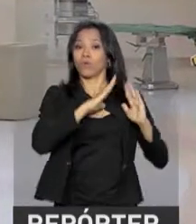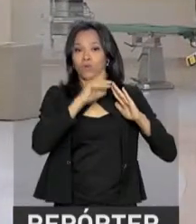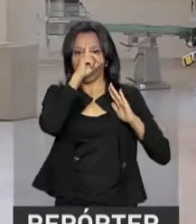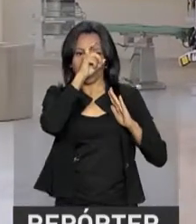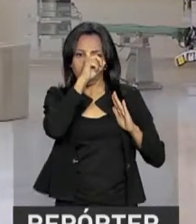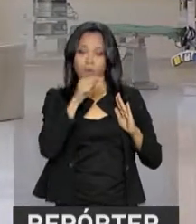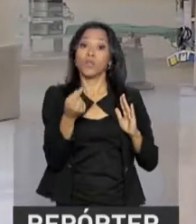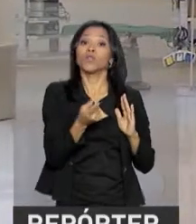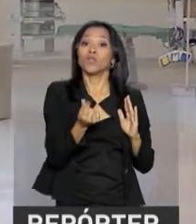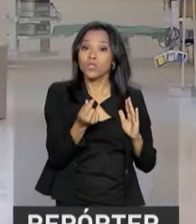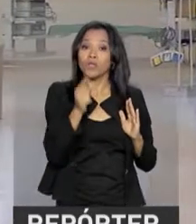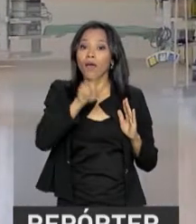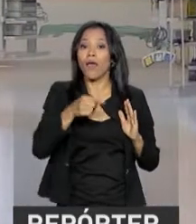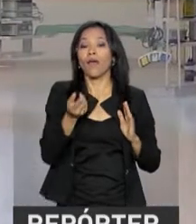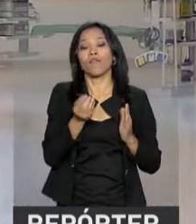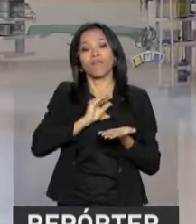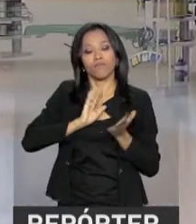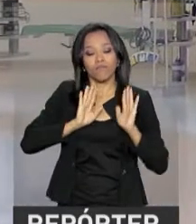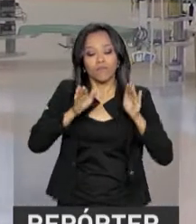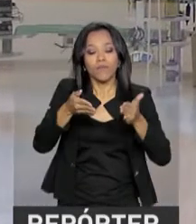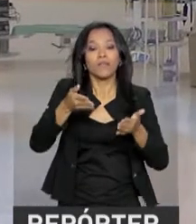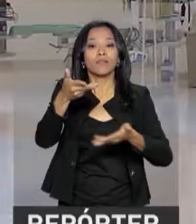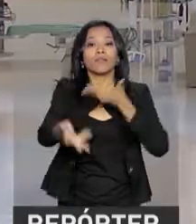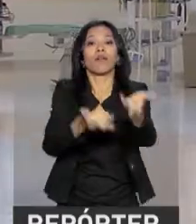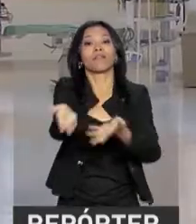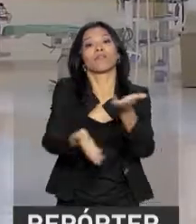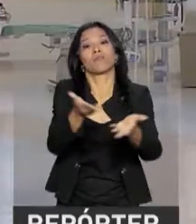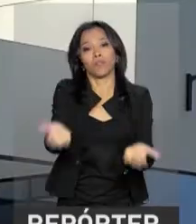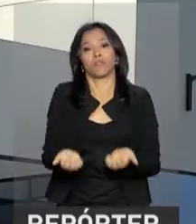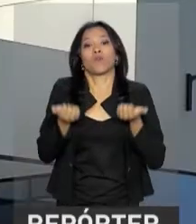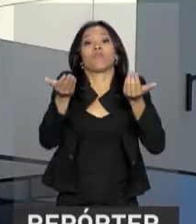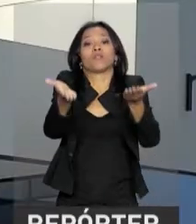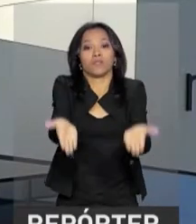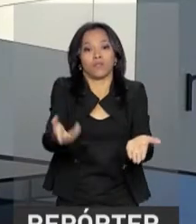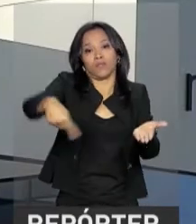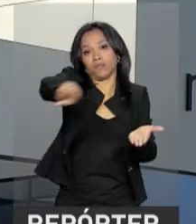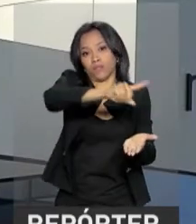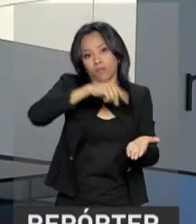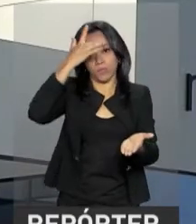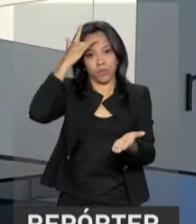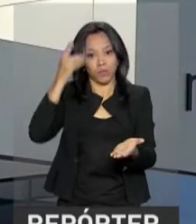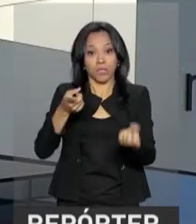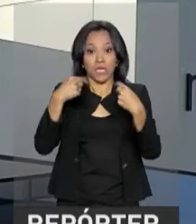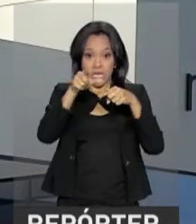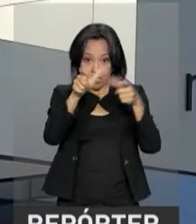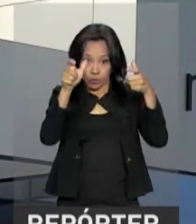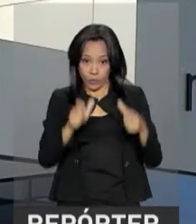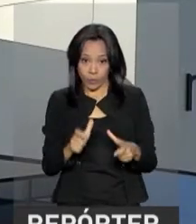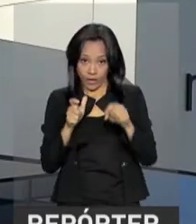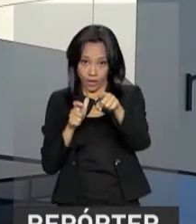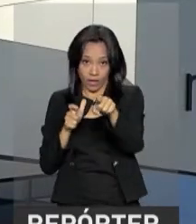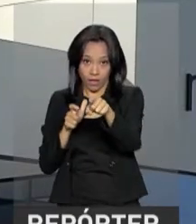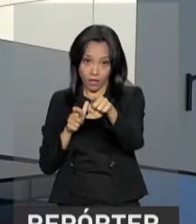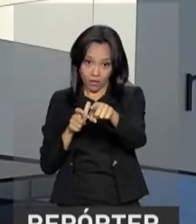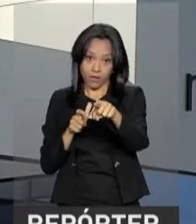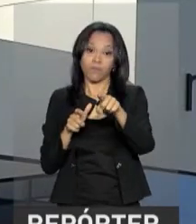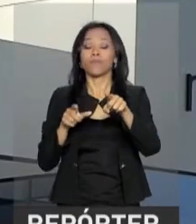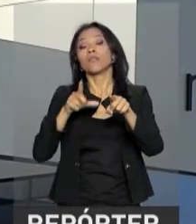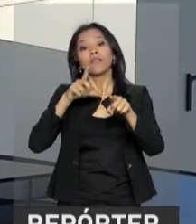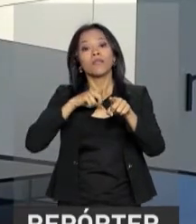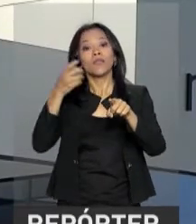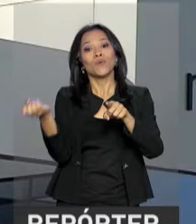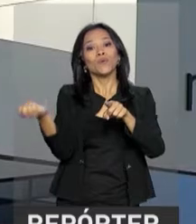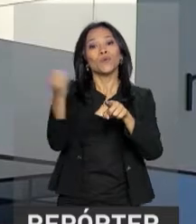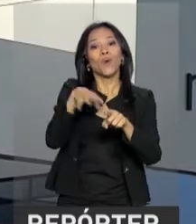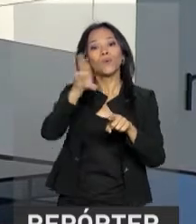revertido para os tratamentos gratuitos oferecidos pela fundação o centro de diagnóstico por imagem do hospital notre dame ganha o